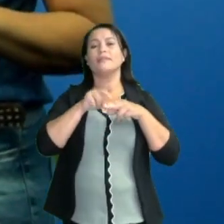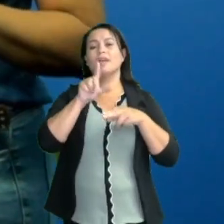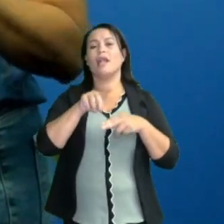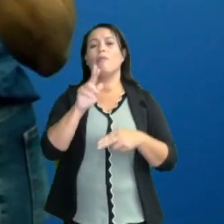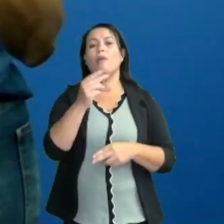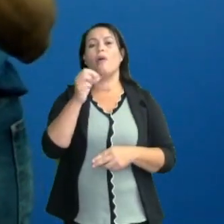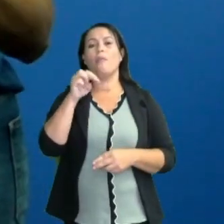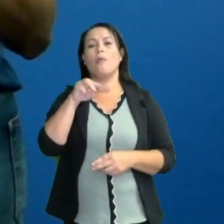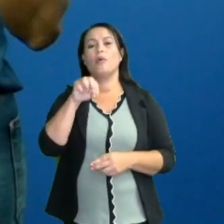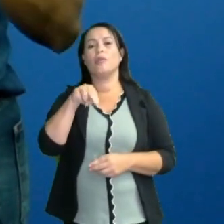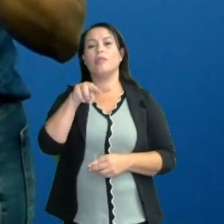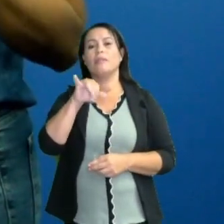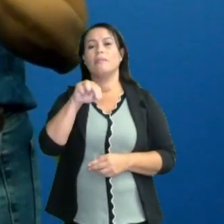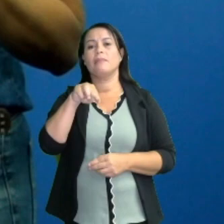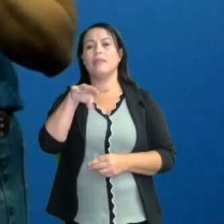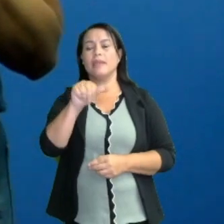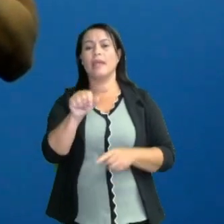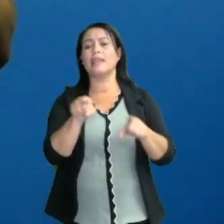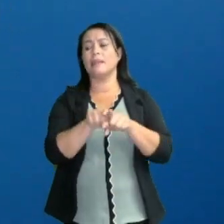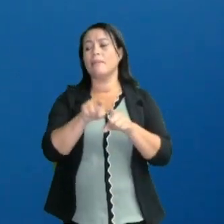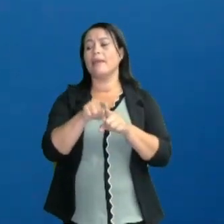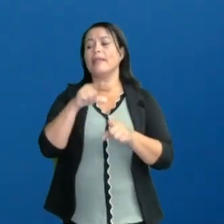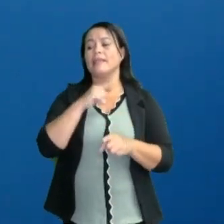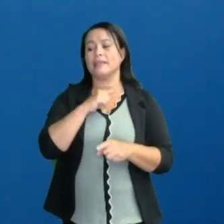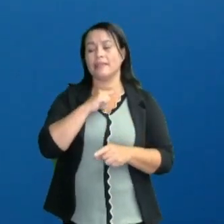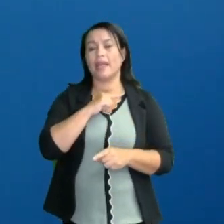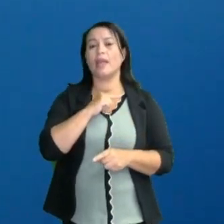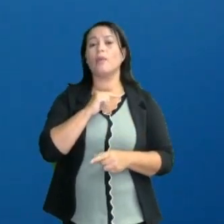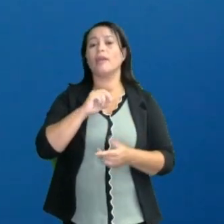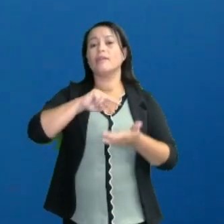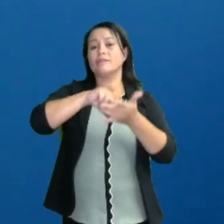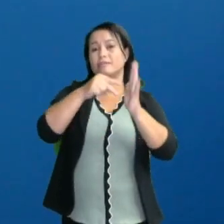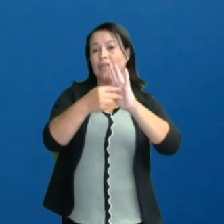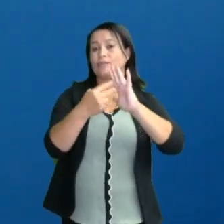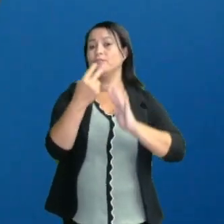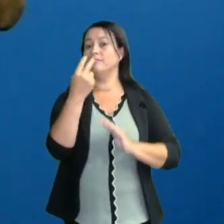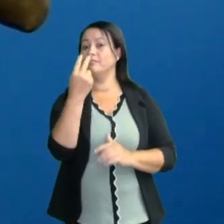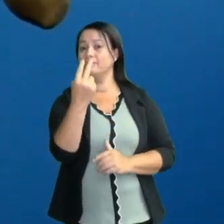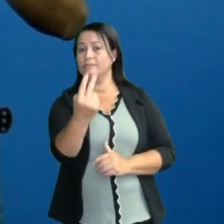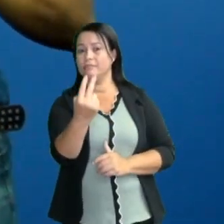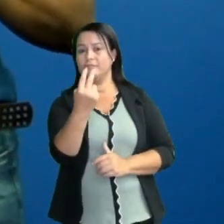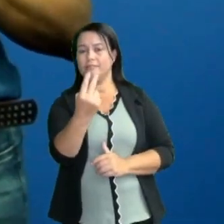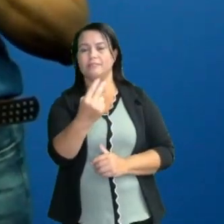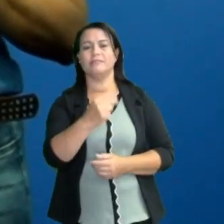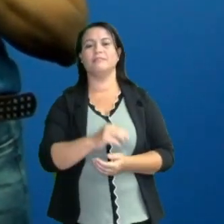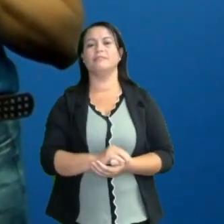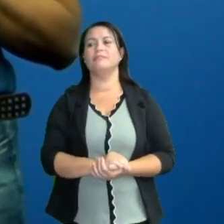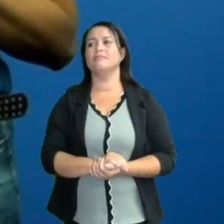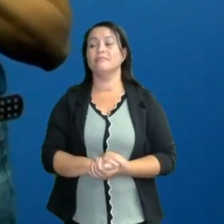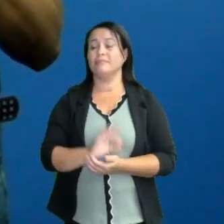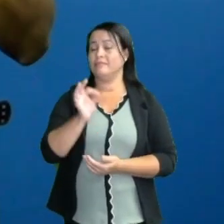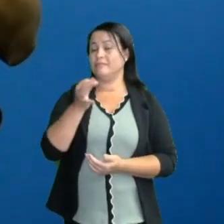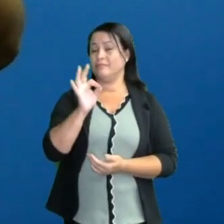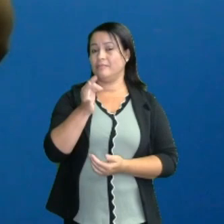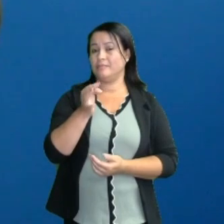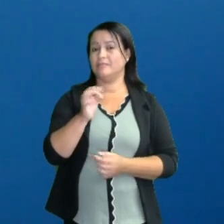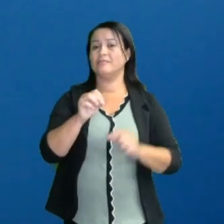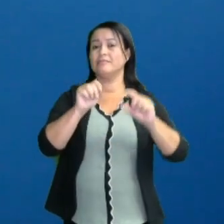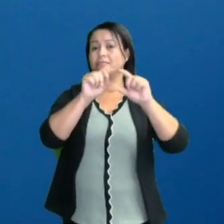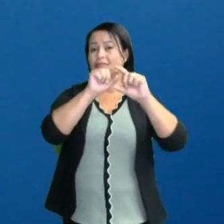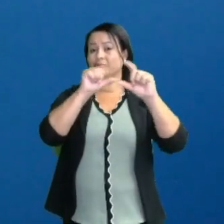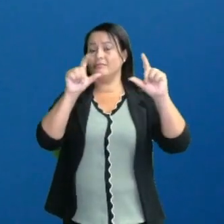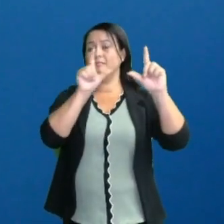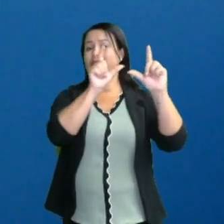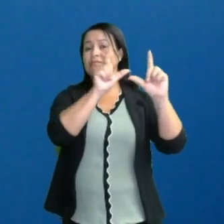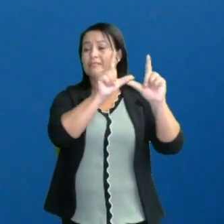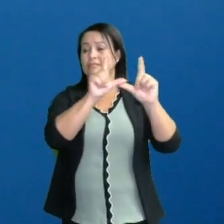homonimia. E ela também, ela traz uma ambiguidade, porque tem duplo sentido, tá certo? Nessa tirinha a gente